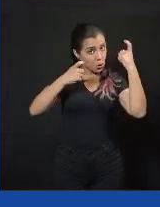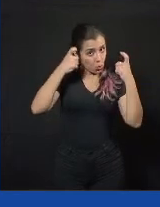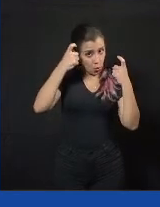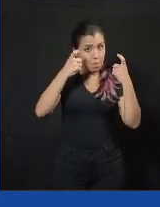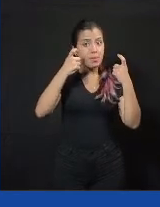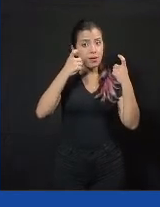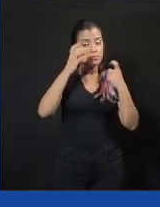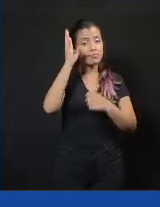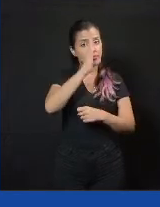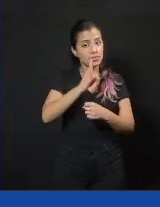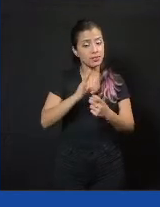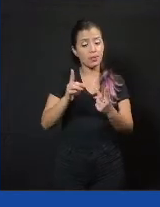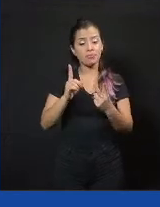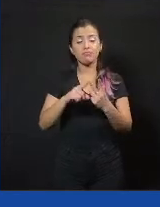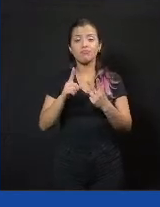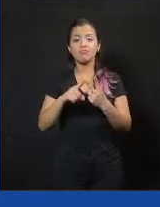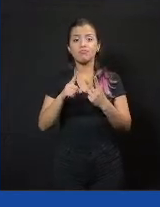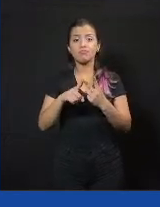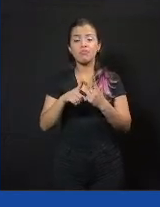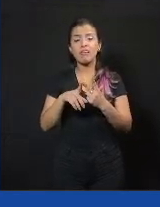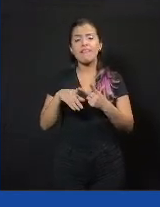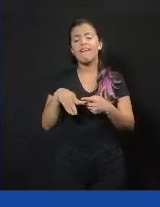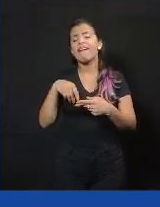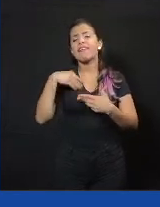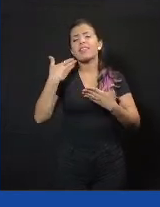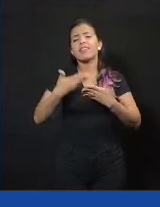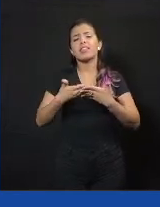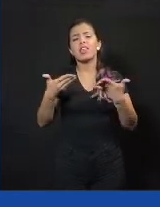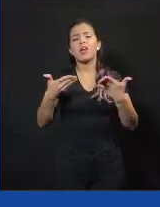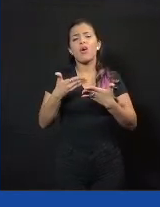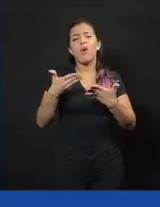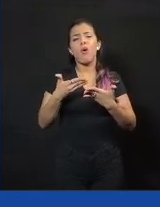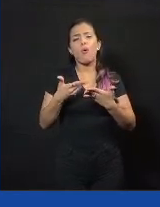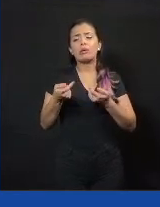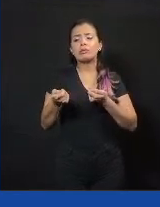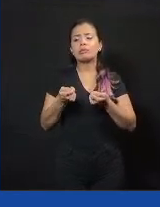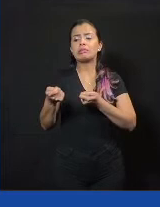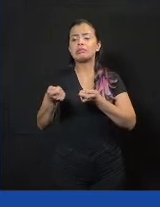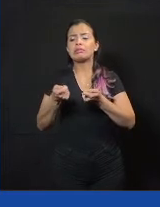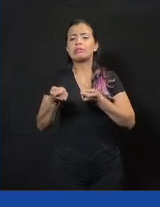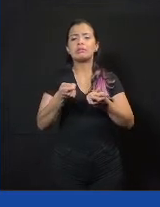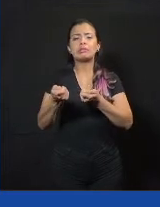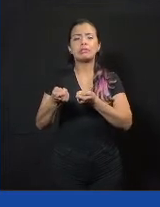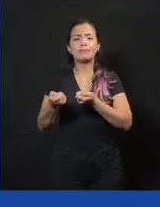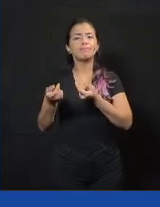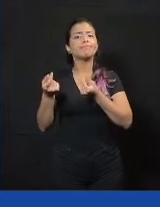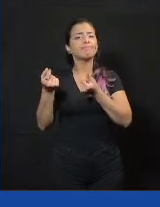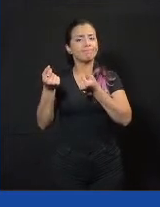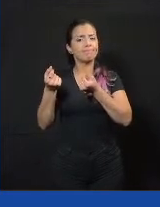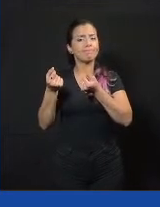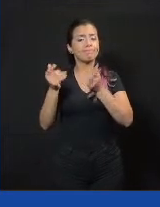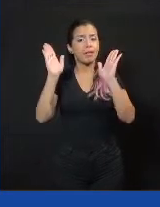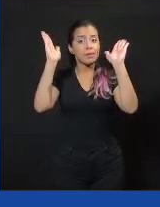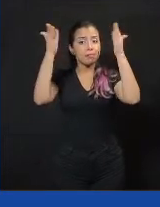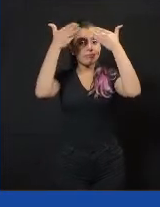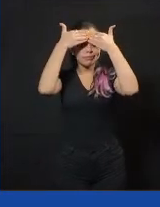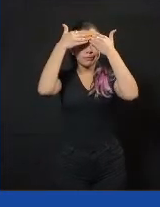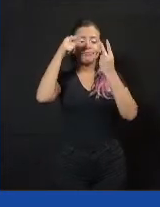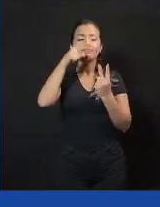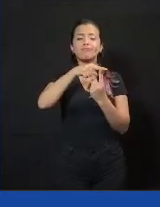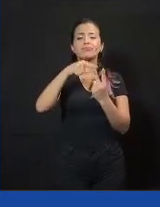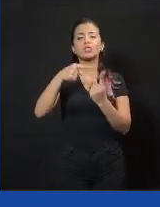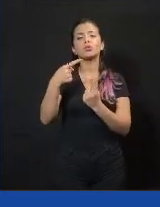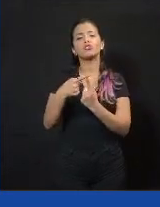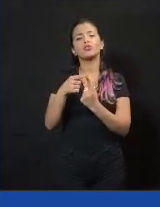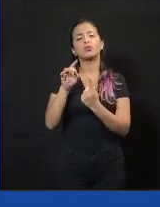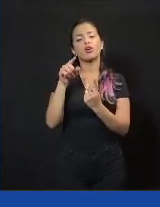Brasil e sua nação ainda com o olhar de colonizador, portanto, de fora. Isso está muito claro diante